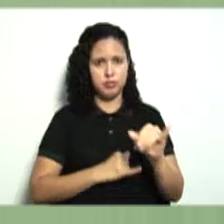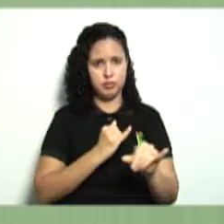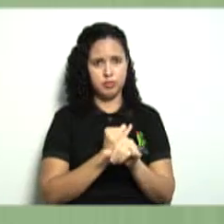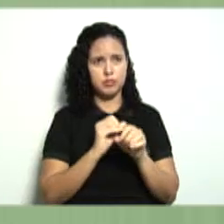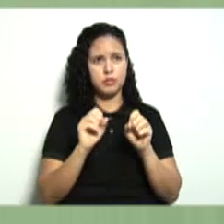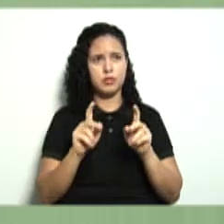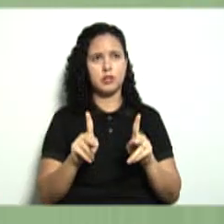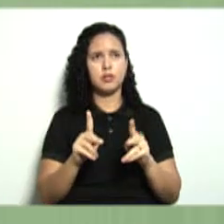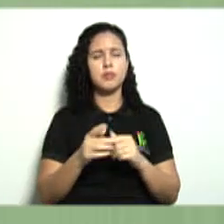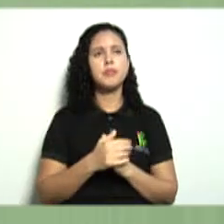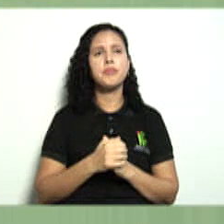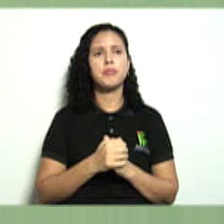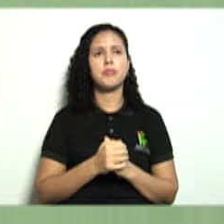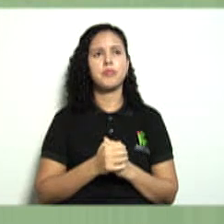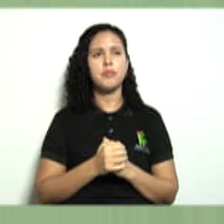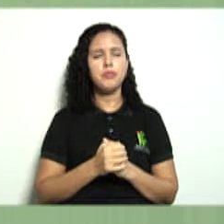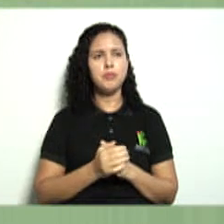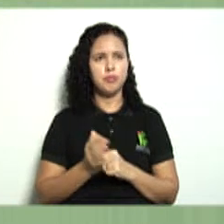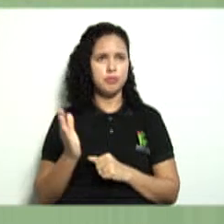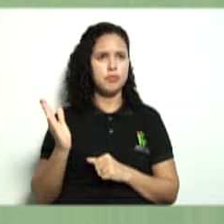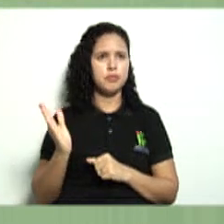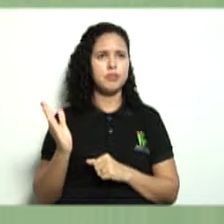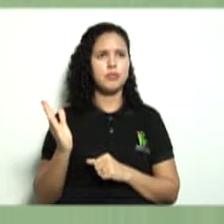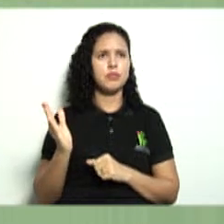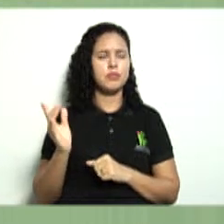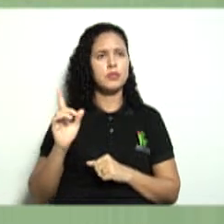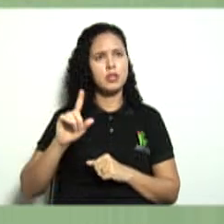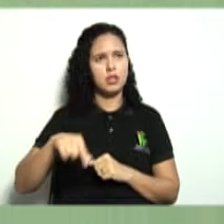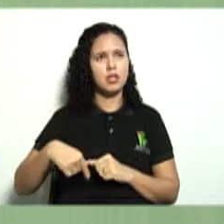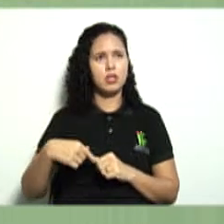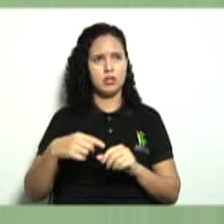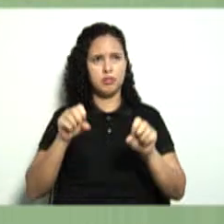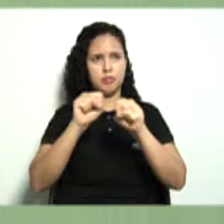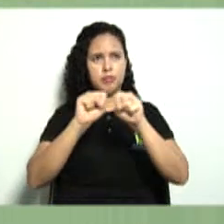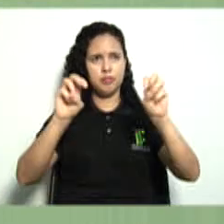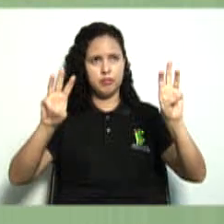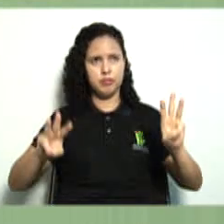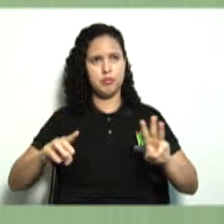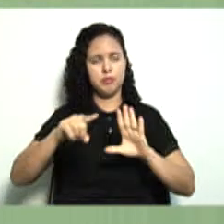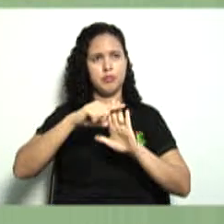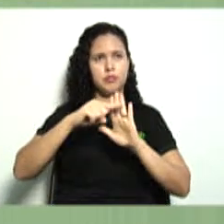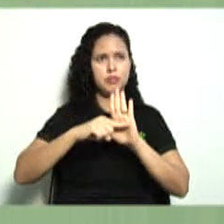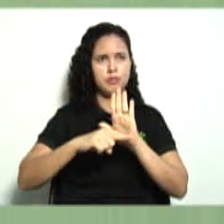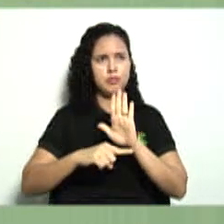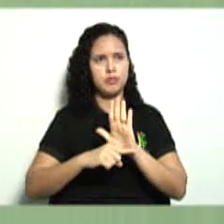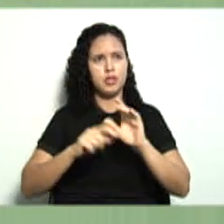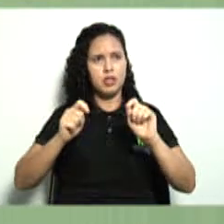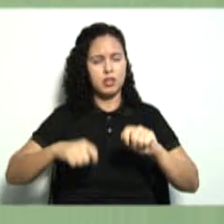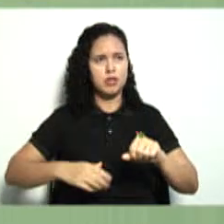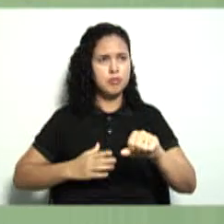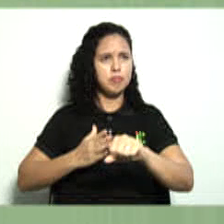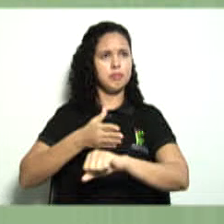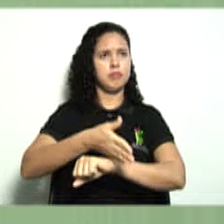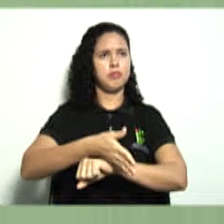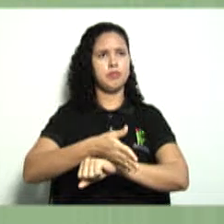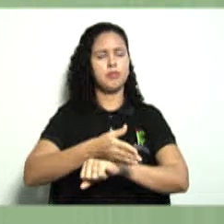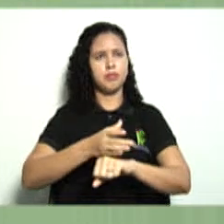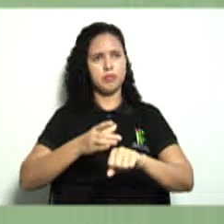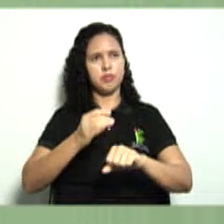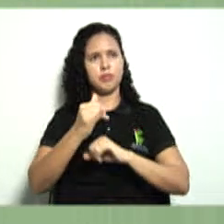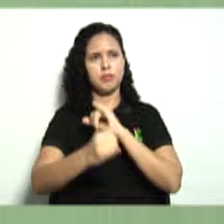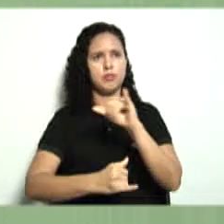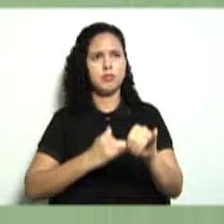Então, aqui, ó, o navegador é um software, que é um programa que permite você acessar a internet, ver vídeo,